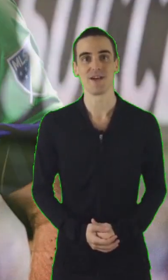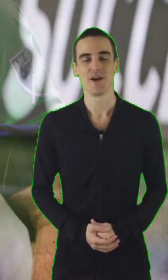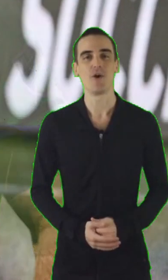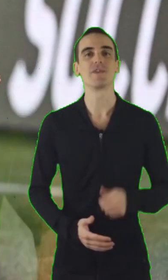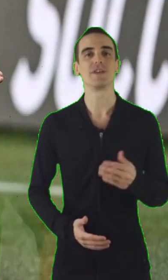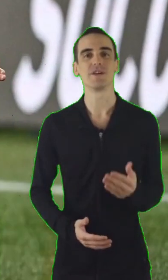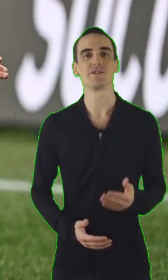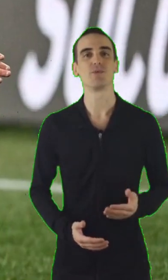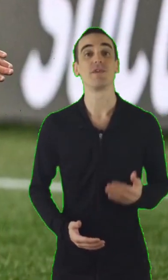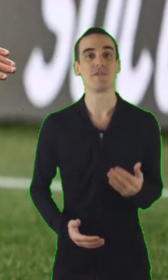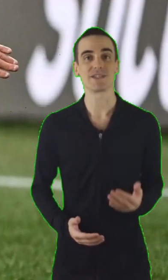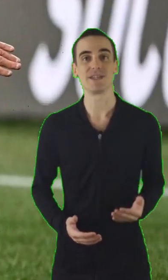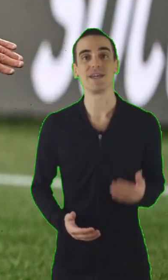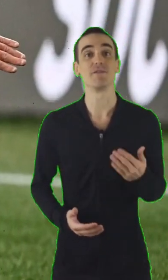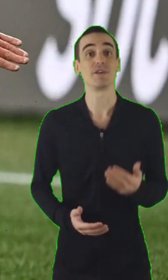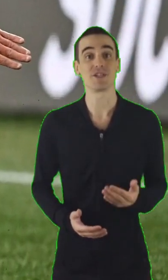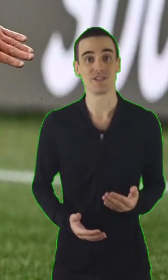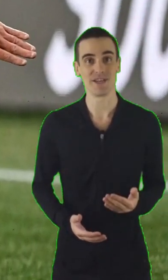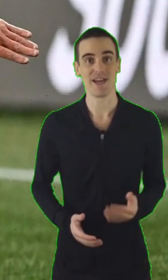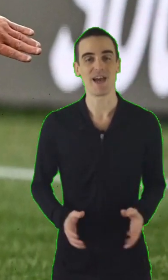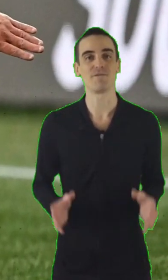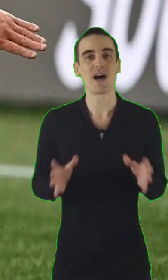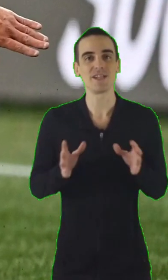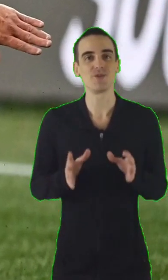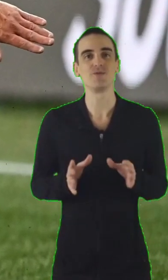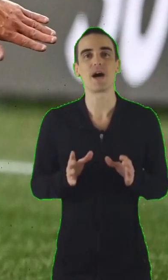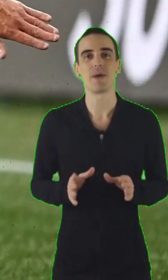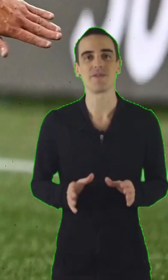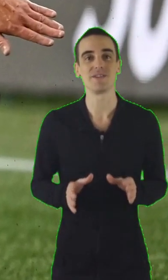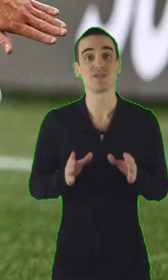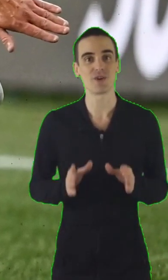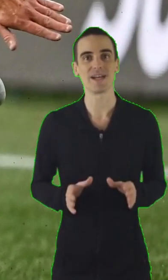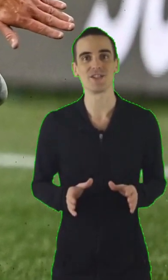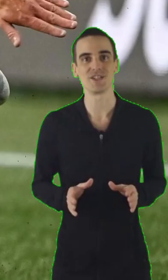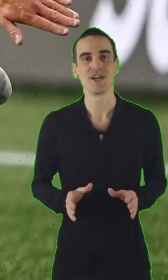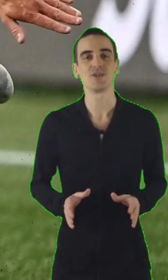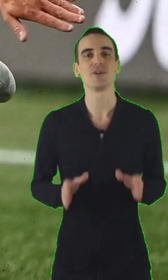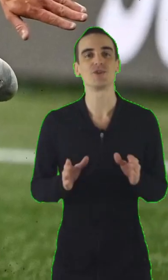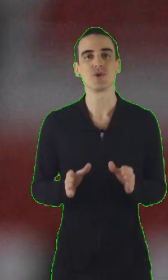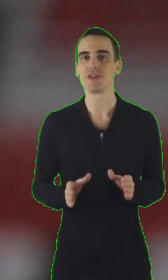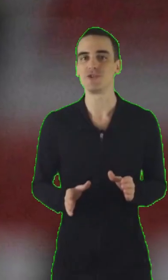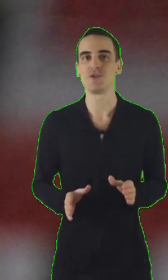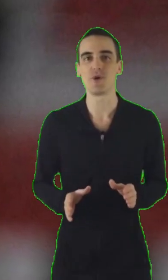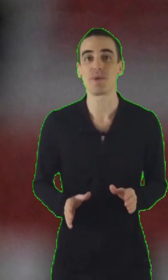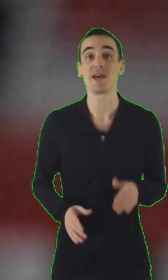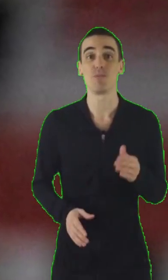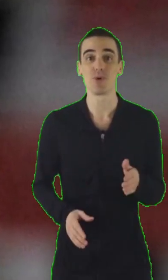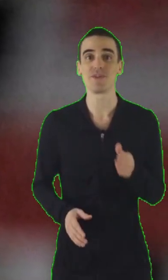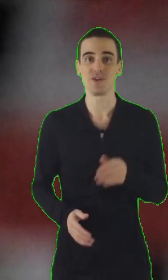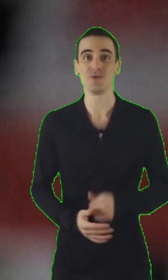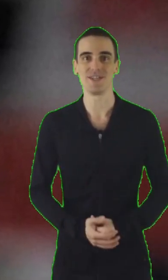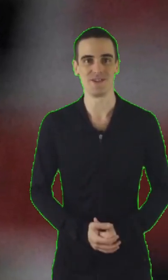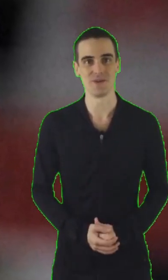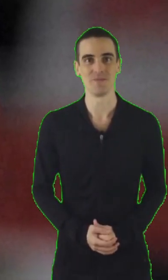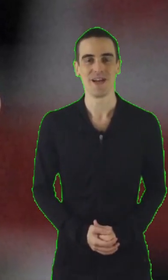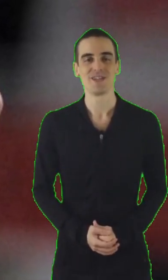um pouco mais de duas temporadas com quatro gols em 29 partidas disputadas em 2023 pelo Seattle Lodeiro acumula